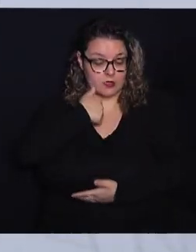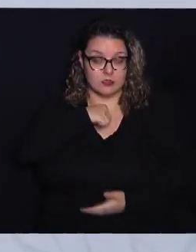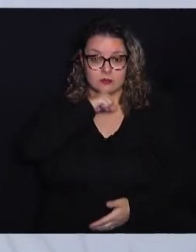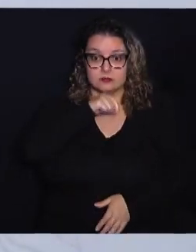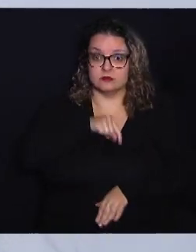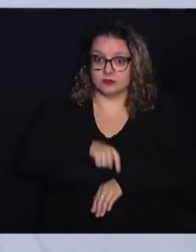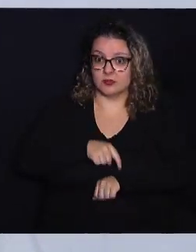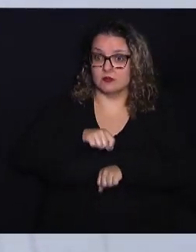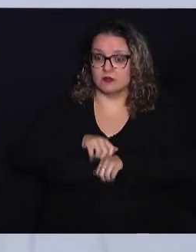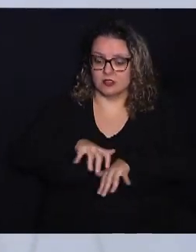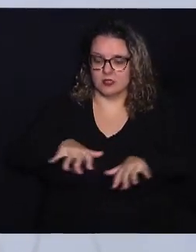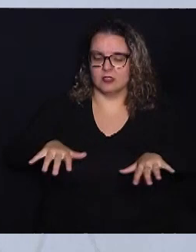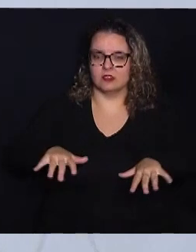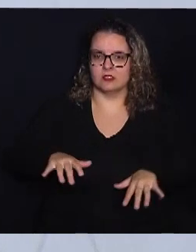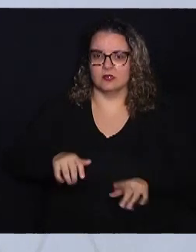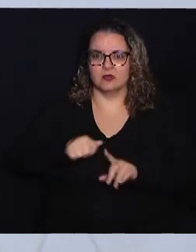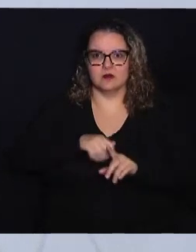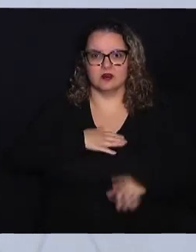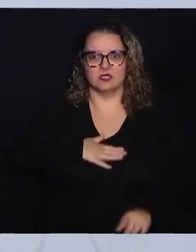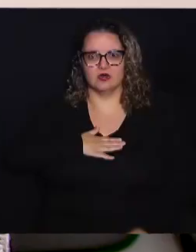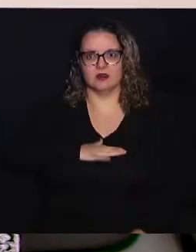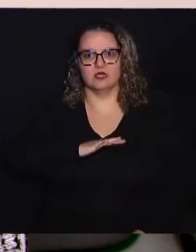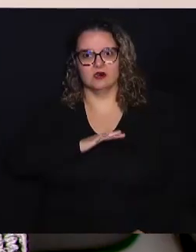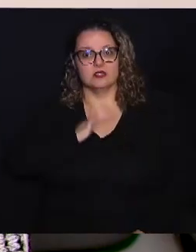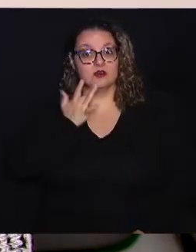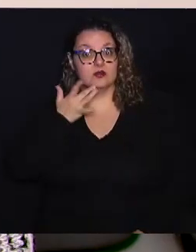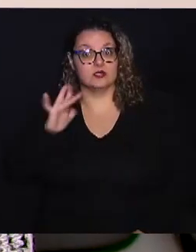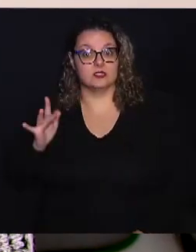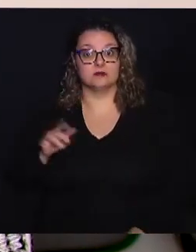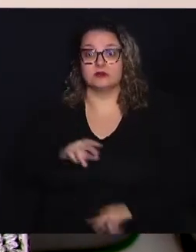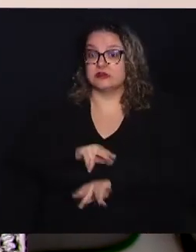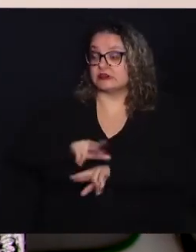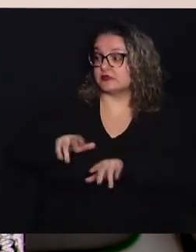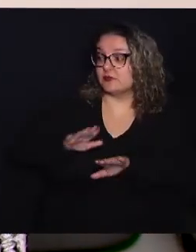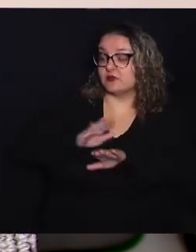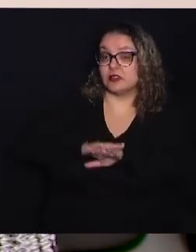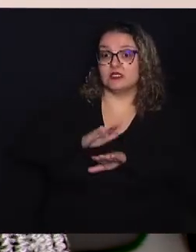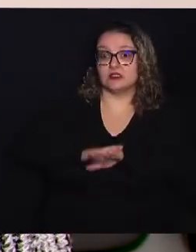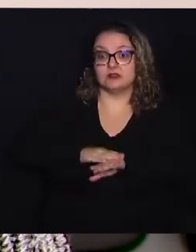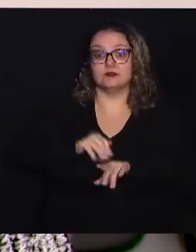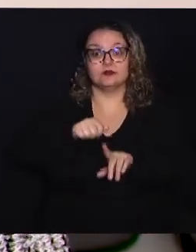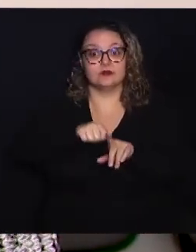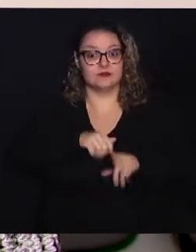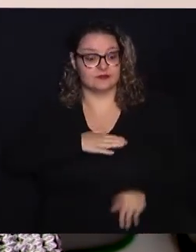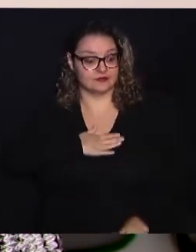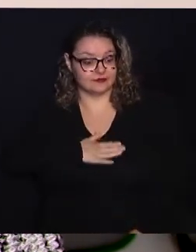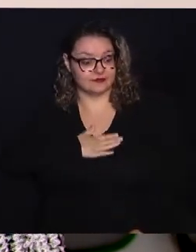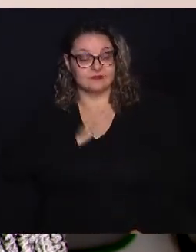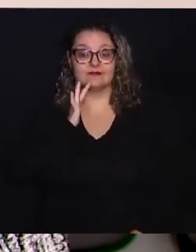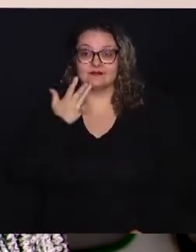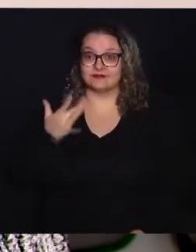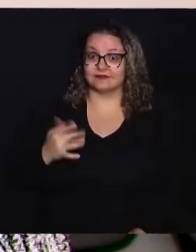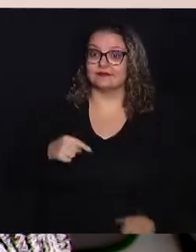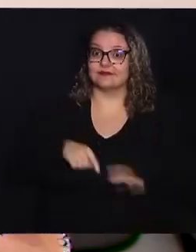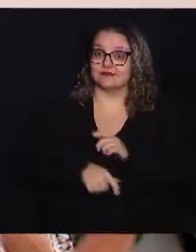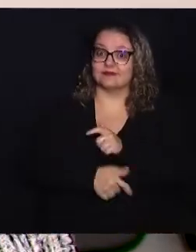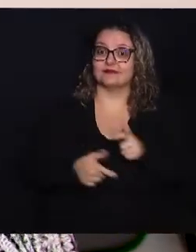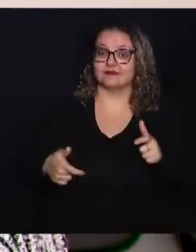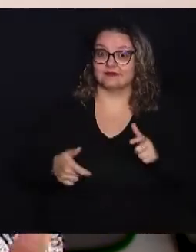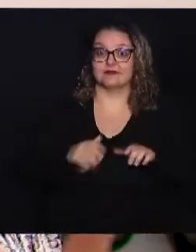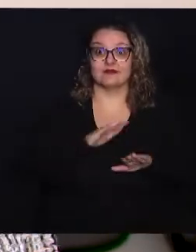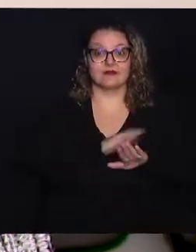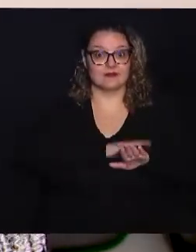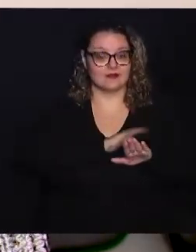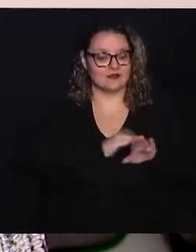materno durante a campanha do agosto Dourado Então são inúmeras ações agora essa campanha do agosto Dourado a gente intensifica a